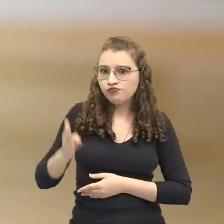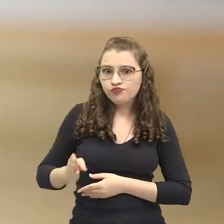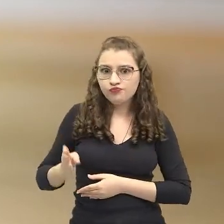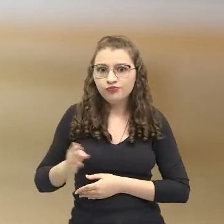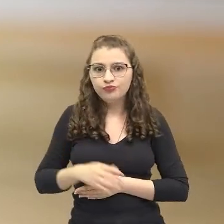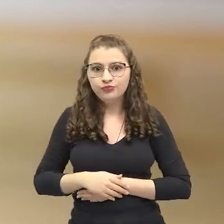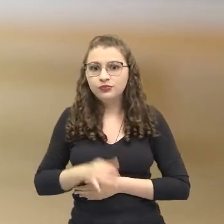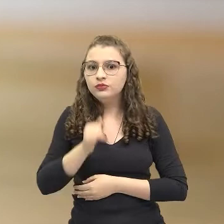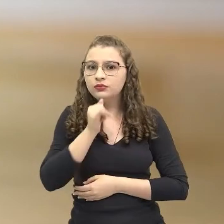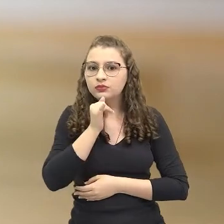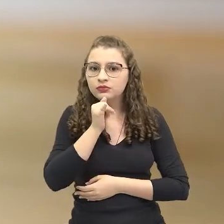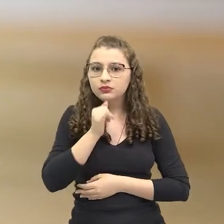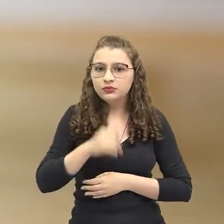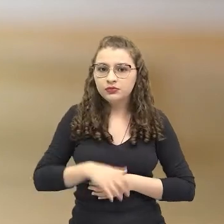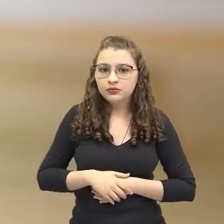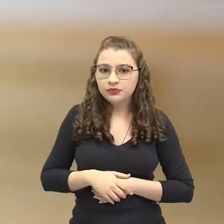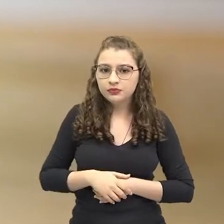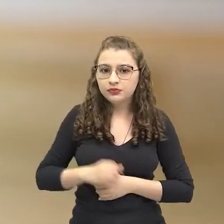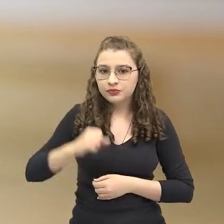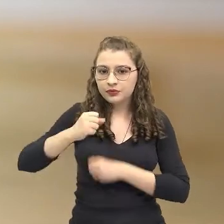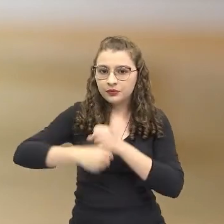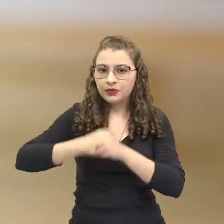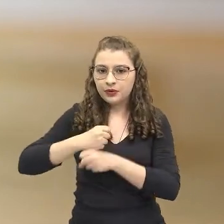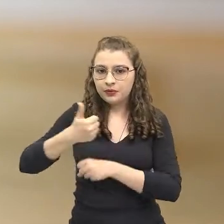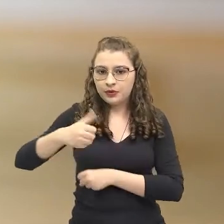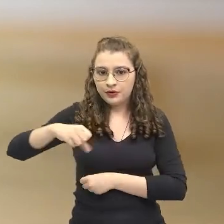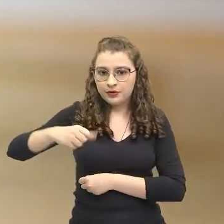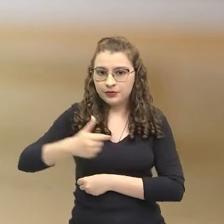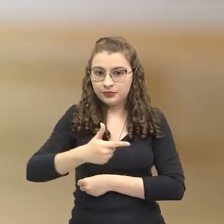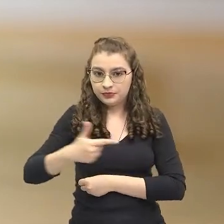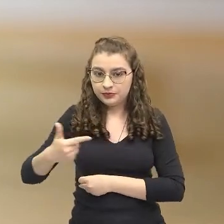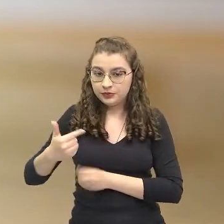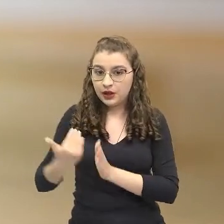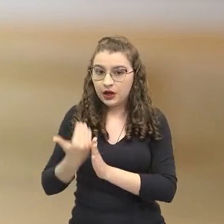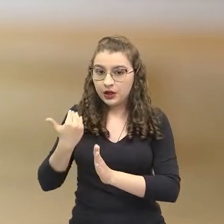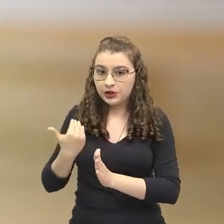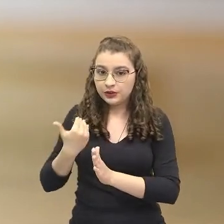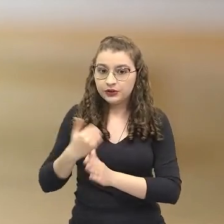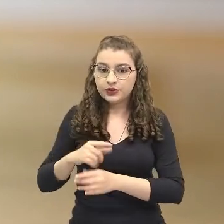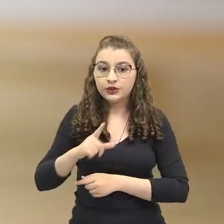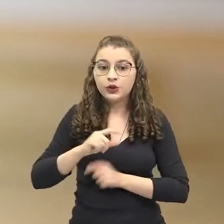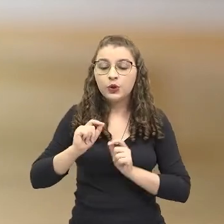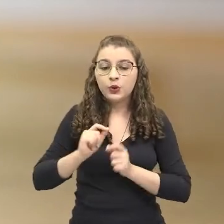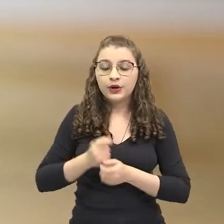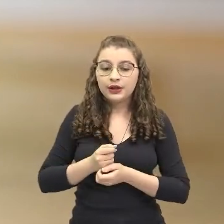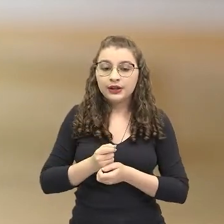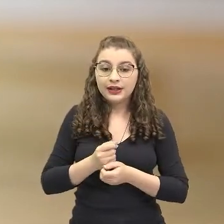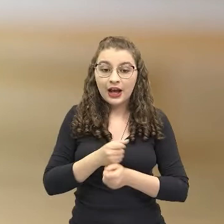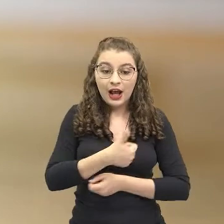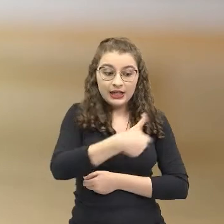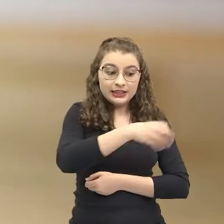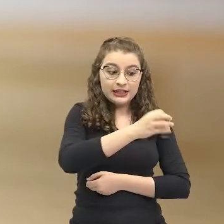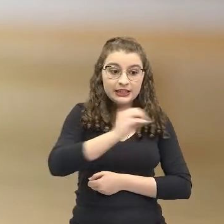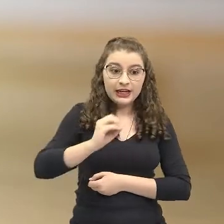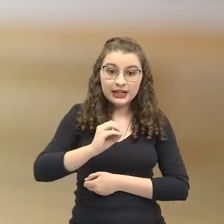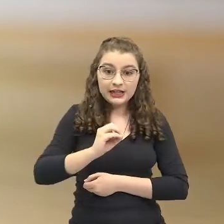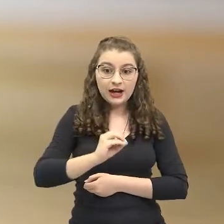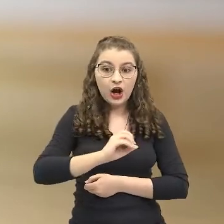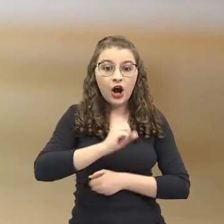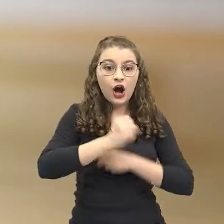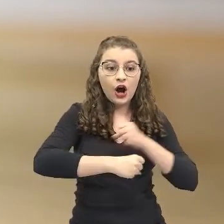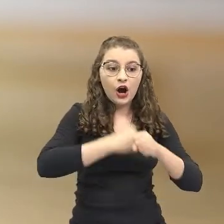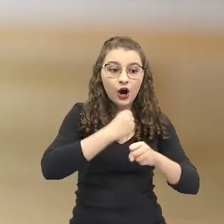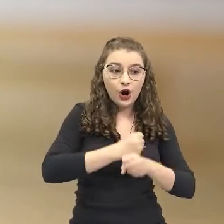Como, por exemplo, o ano de 1922, nós tínhamos ali também o centenário da independência do Brasil e